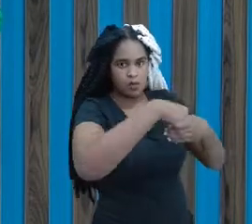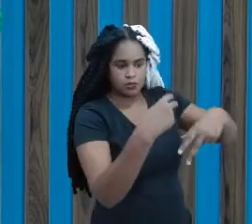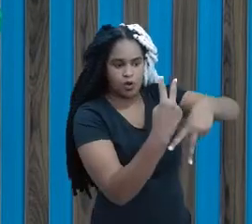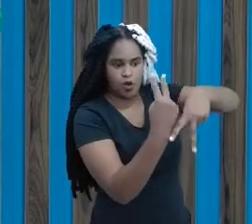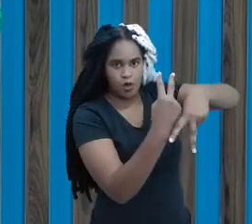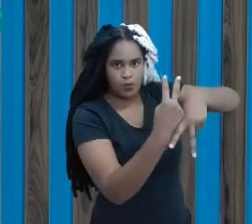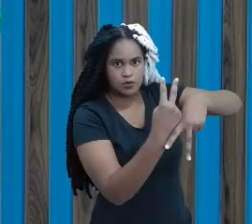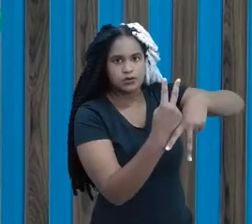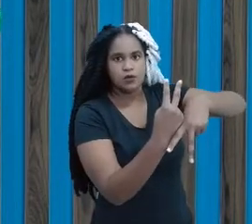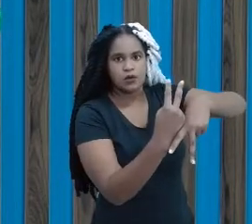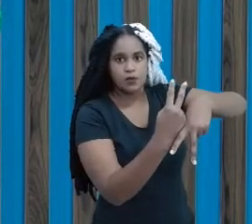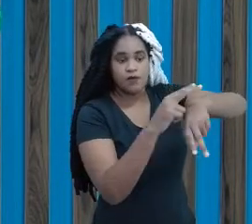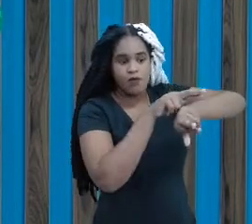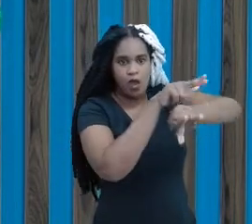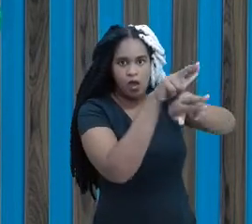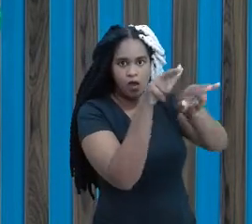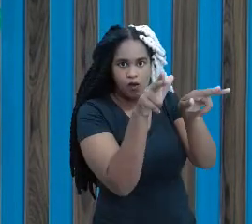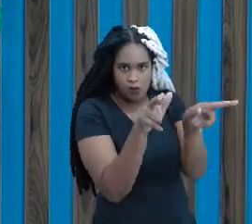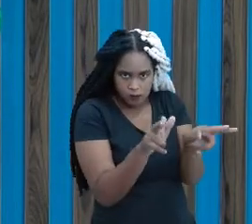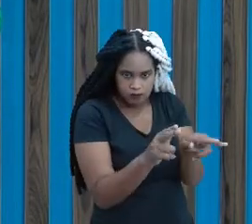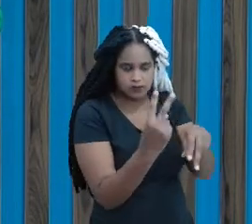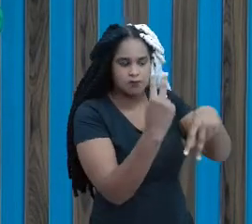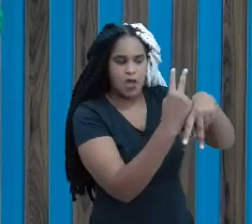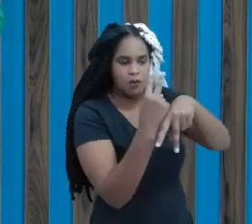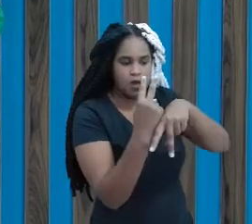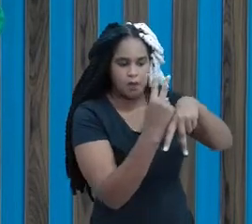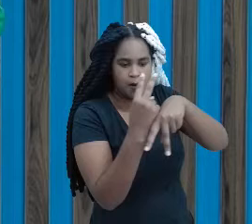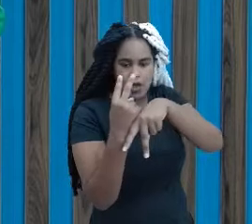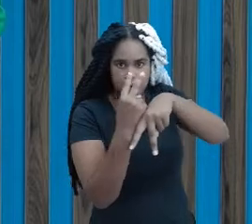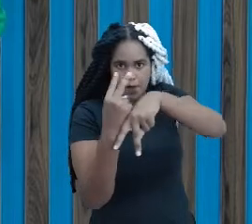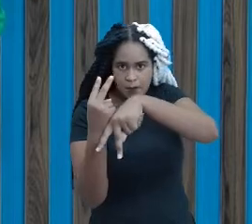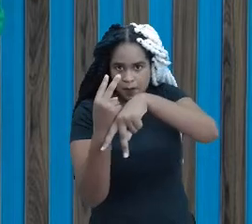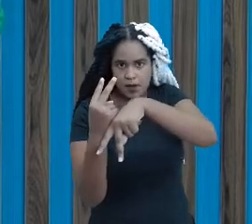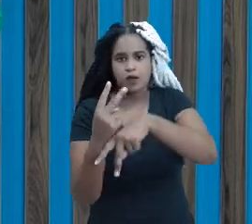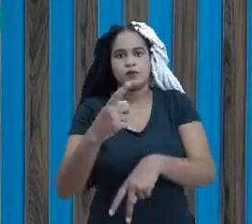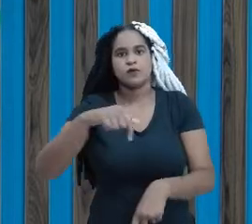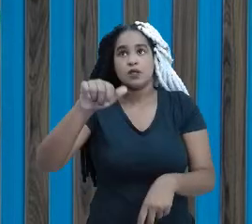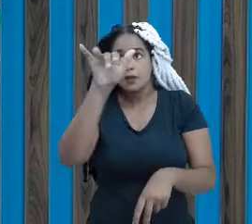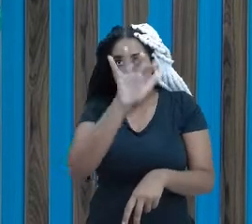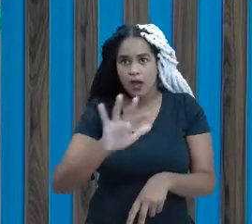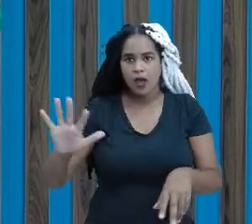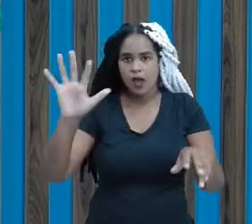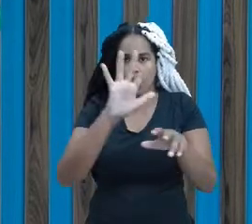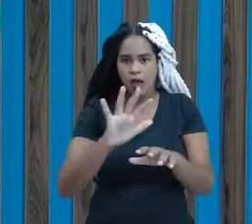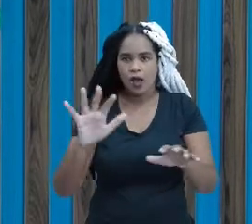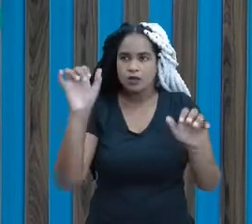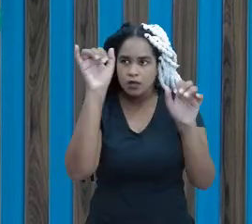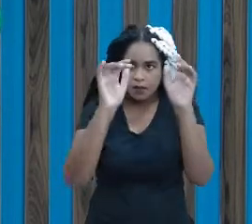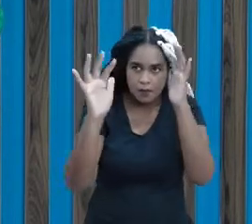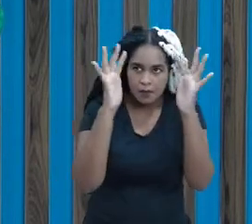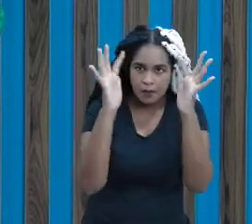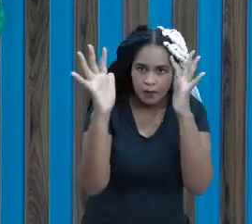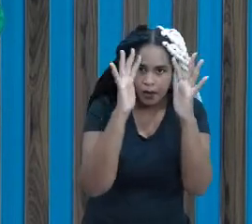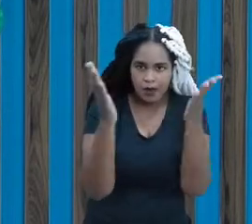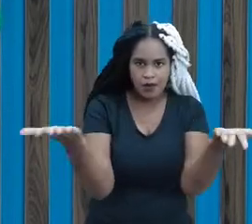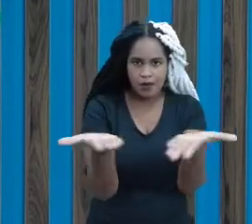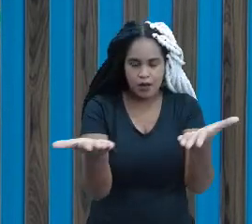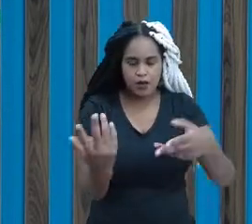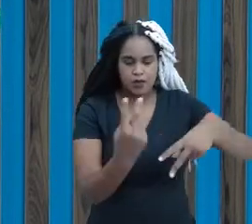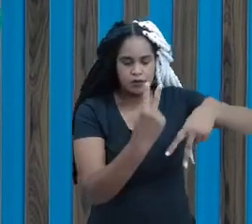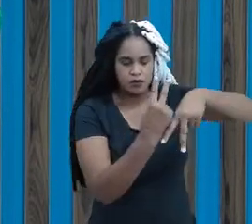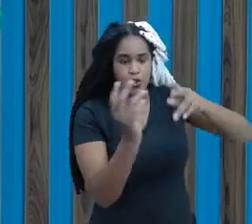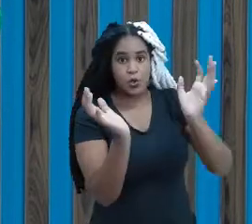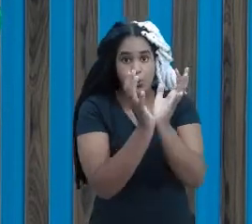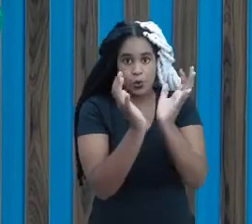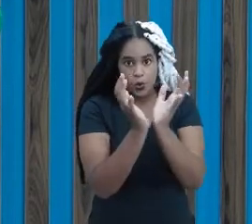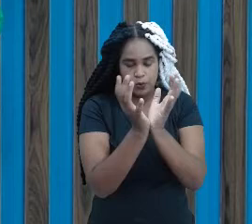E tem aqueles parezinhos todos de cromossomos visualizados aí. Fecha o olhinho, pensa nesse cariótipo,